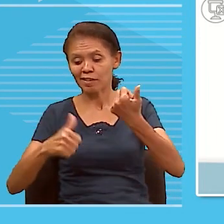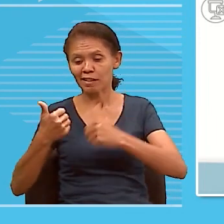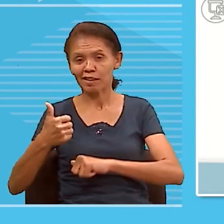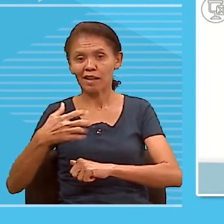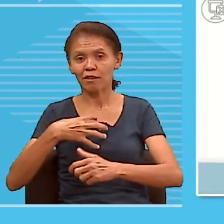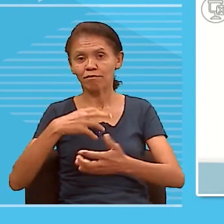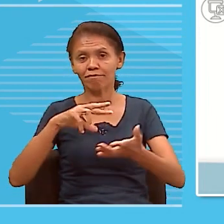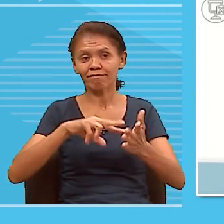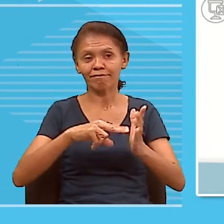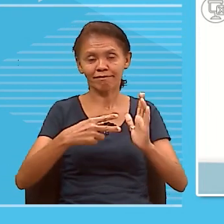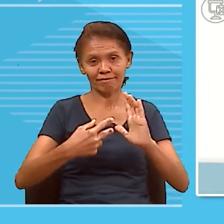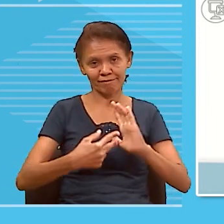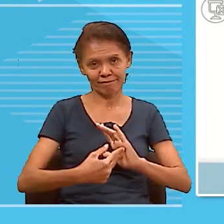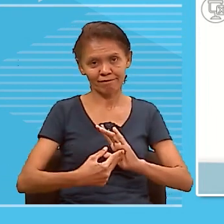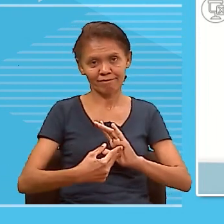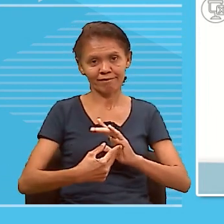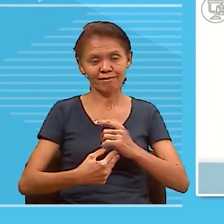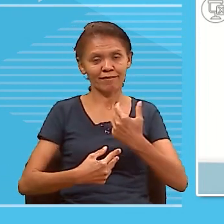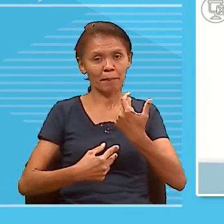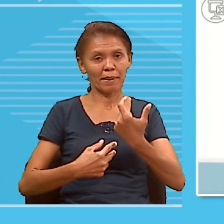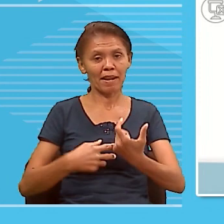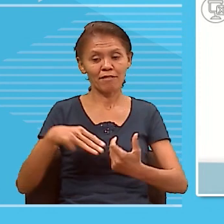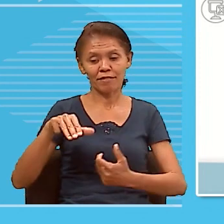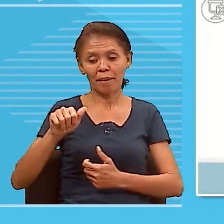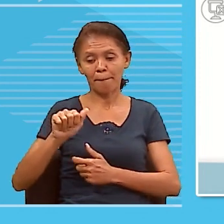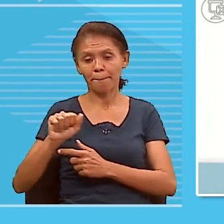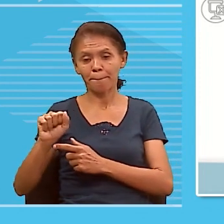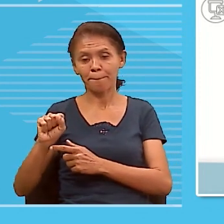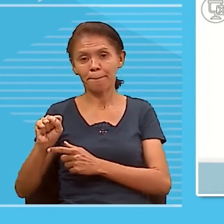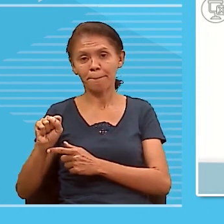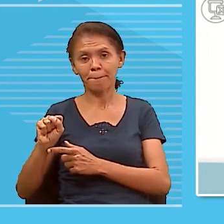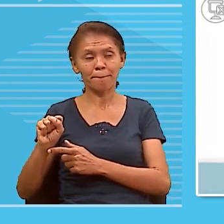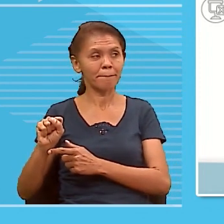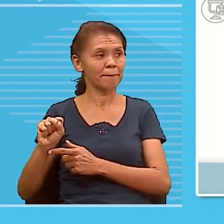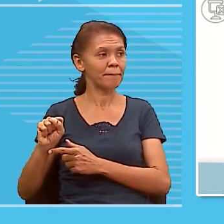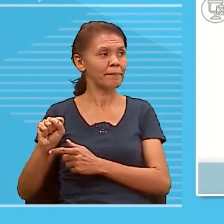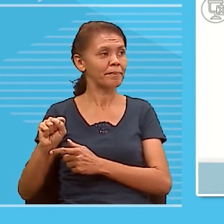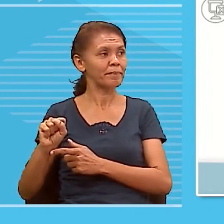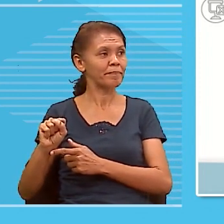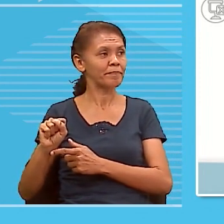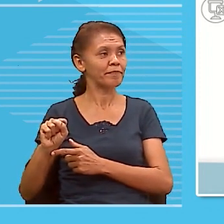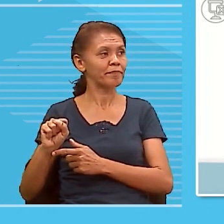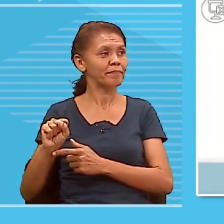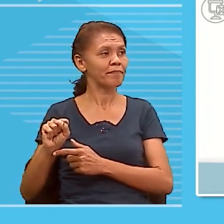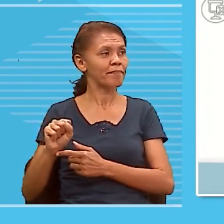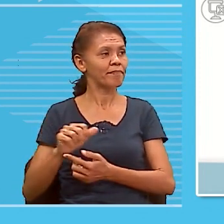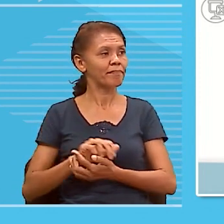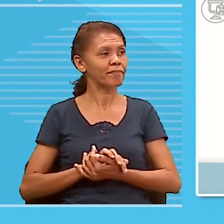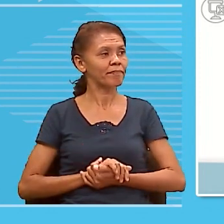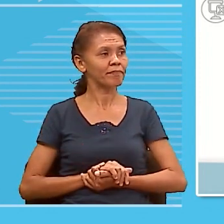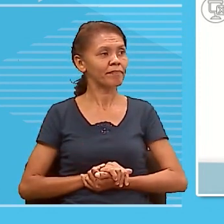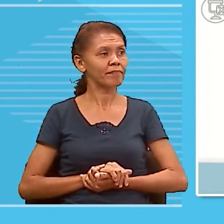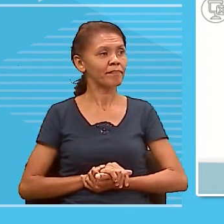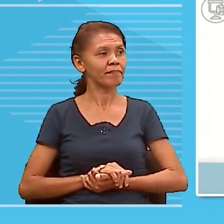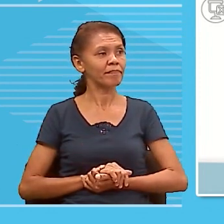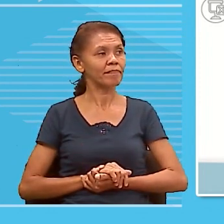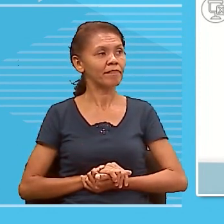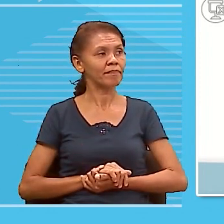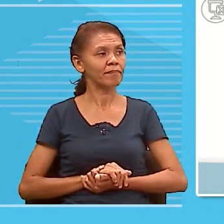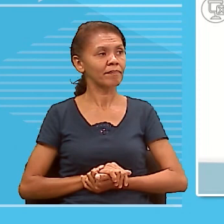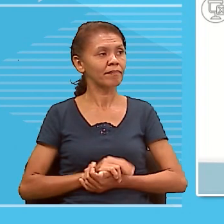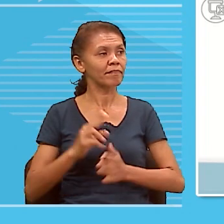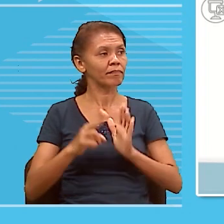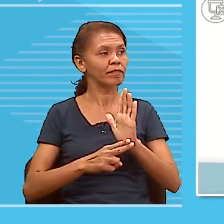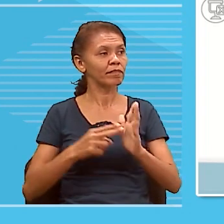da palavra mas tá olha só autor emprega por duas vezes o